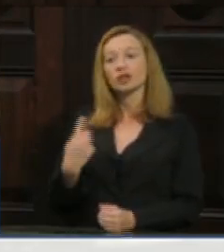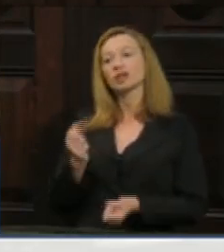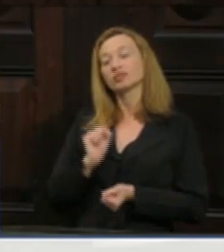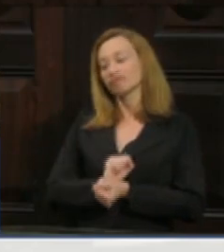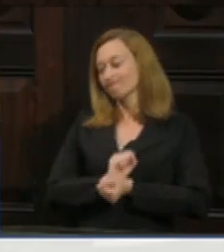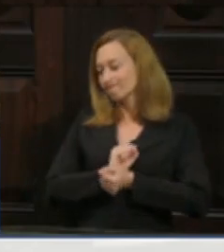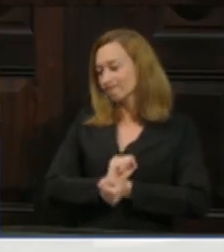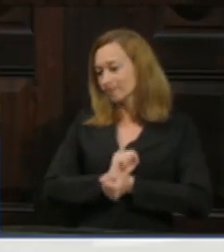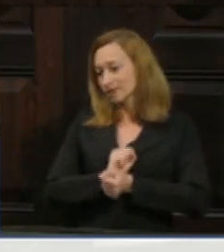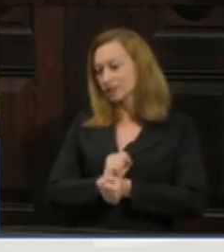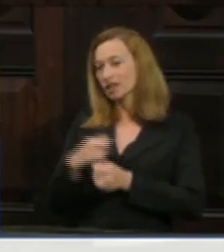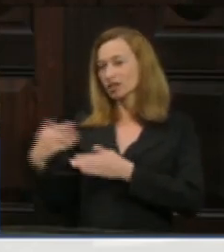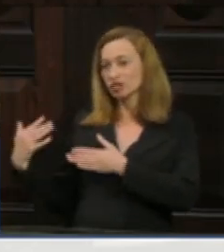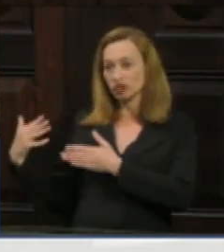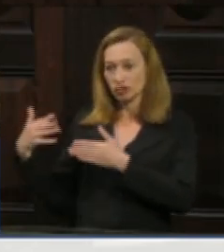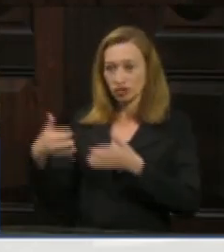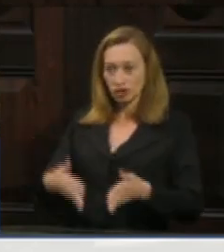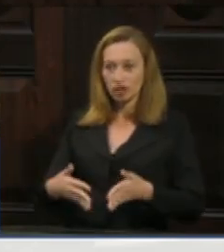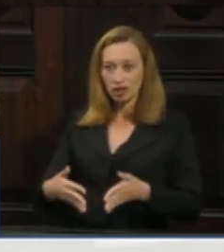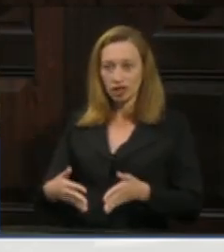eivados de corrupção.